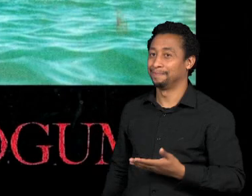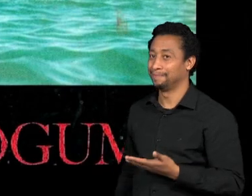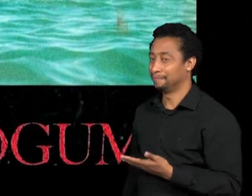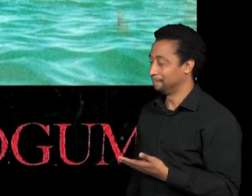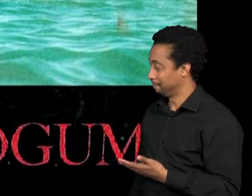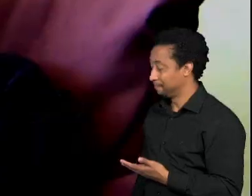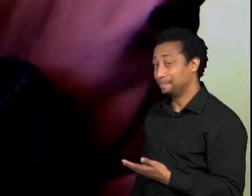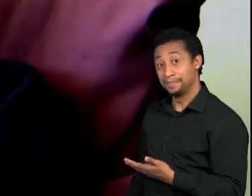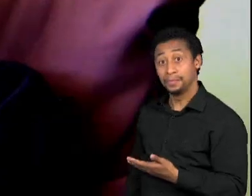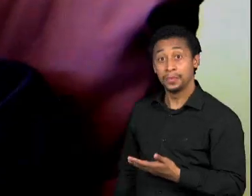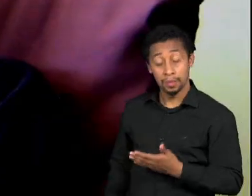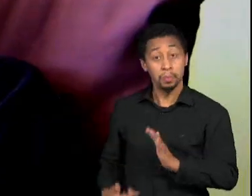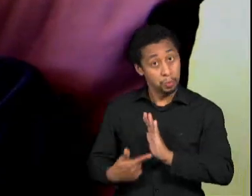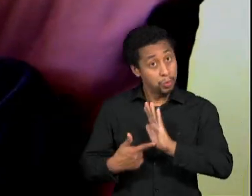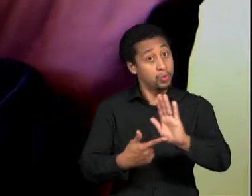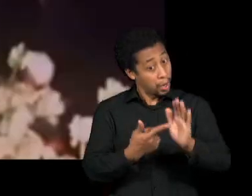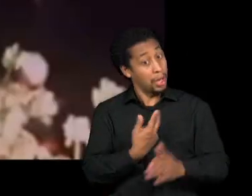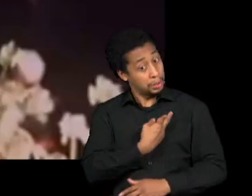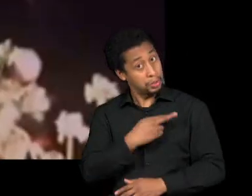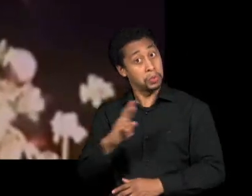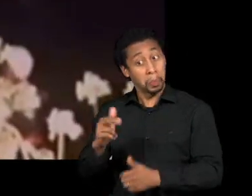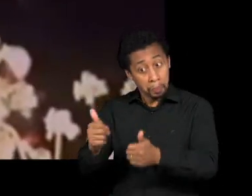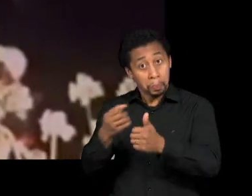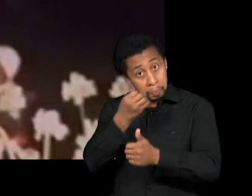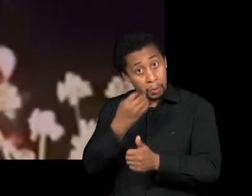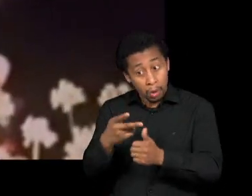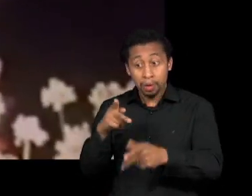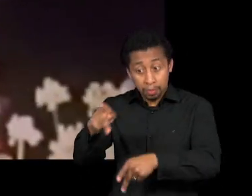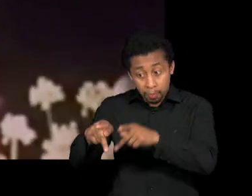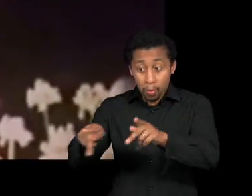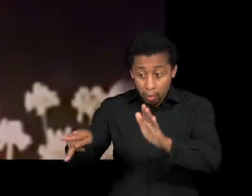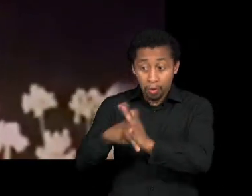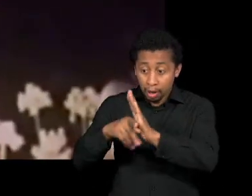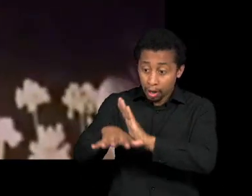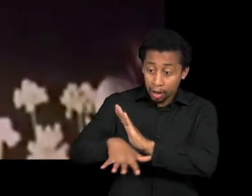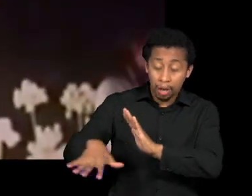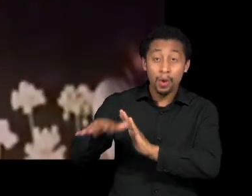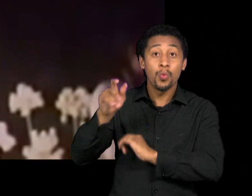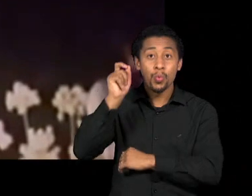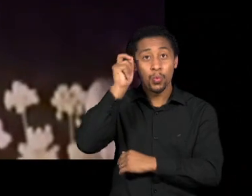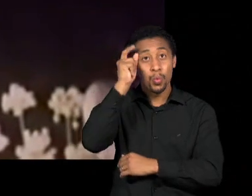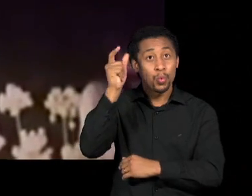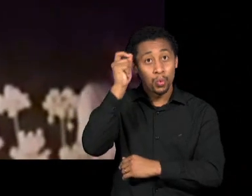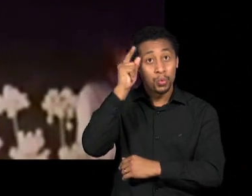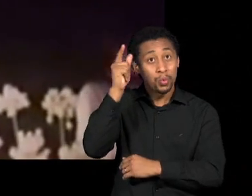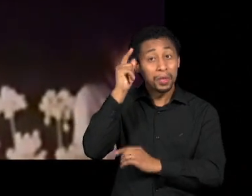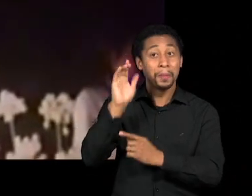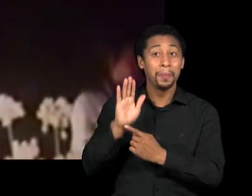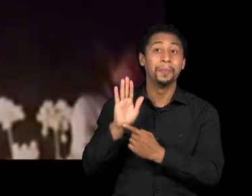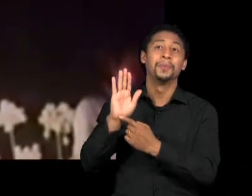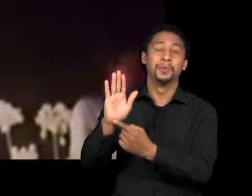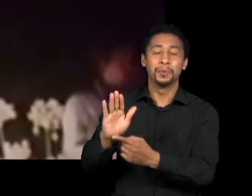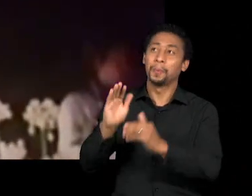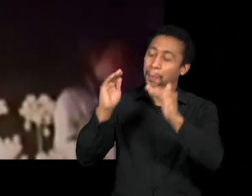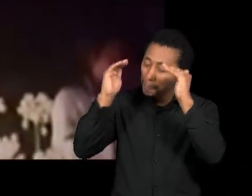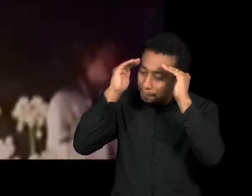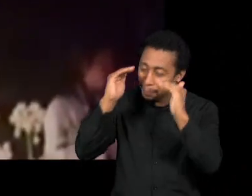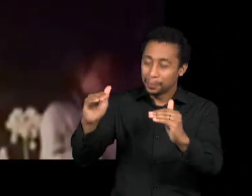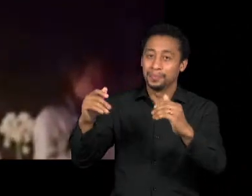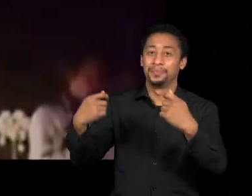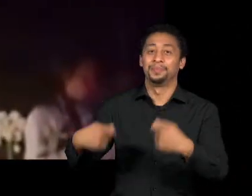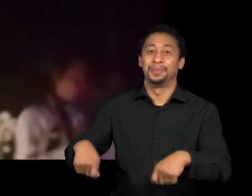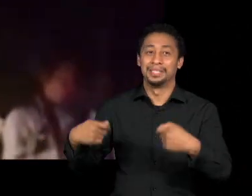um valor positivo popular. É uma cultura, hein, e tudo isso deve ser respeitado.